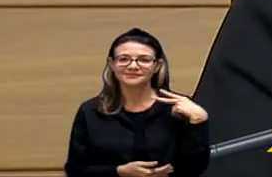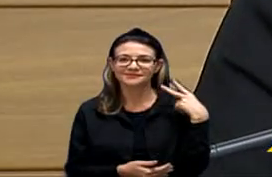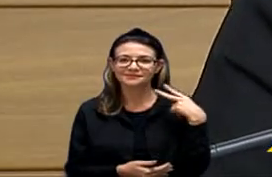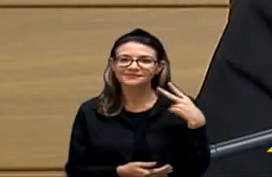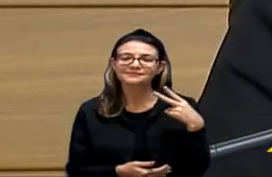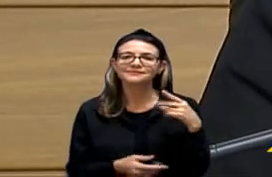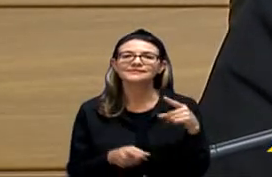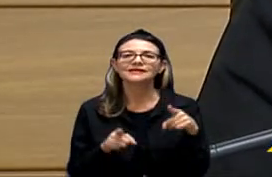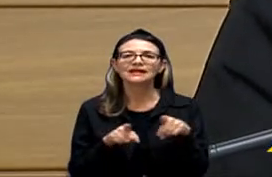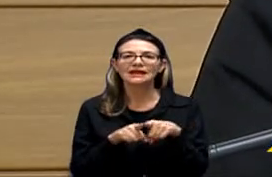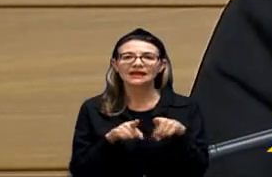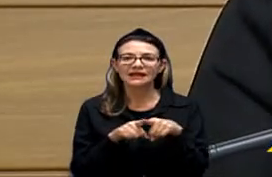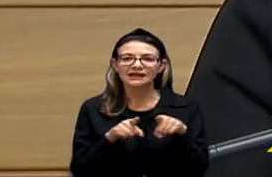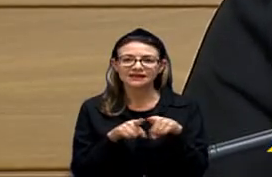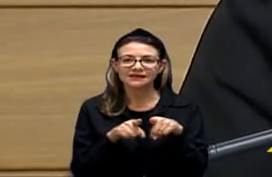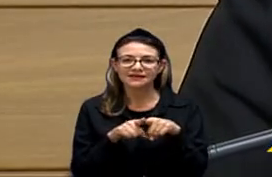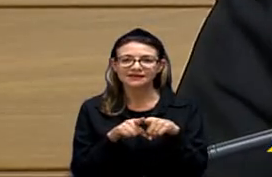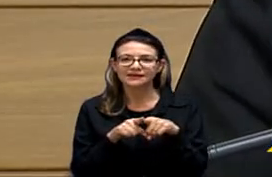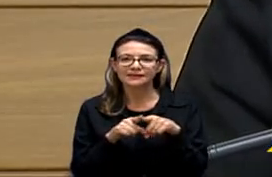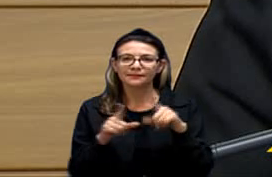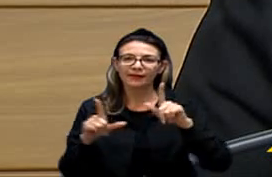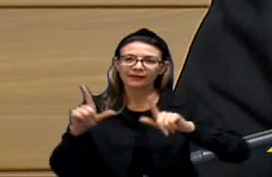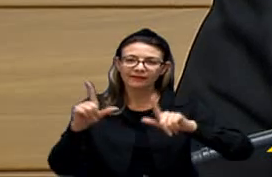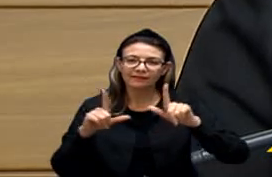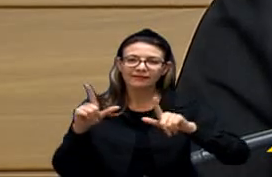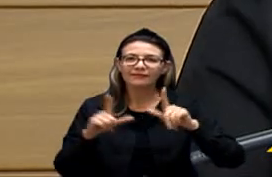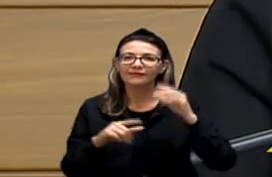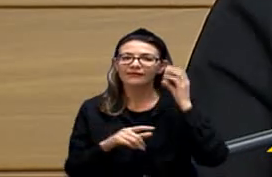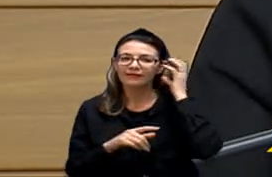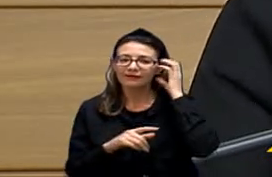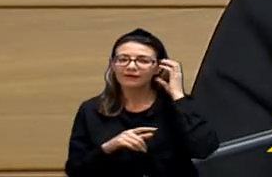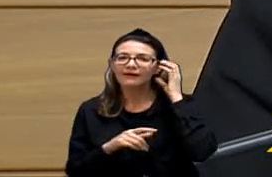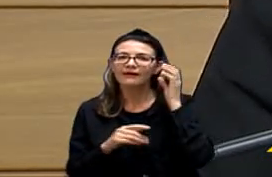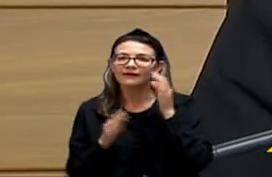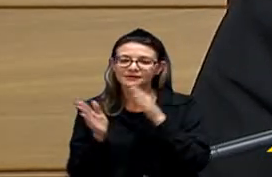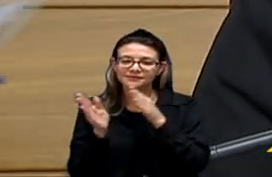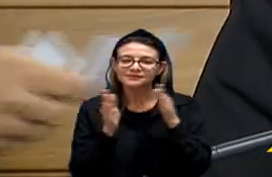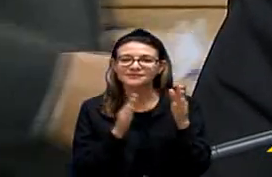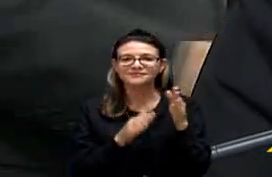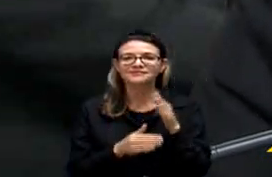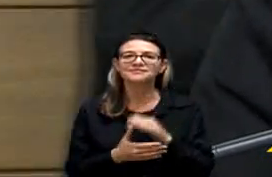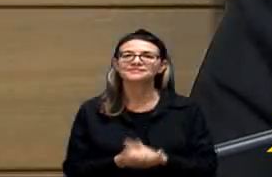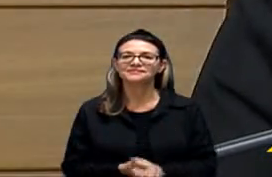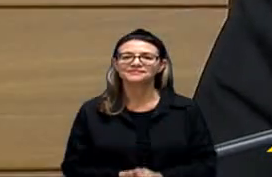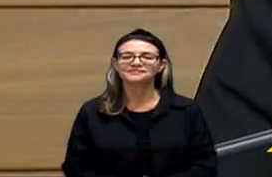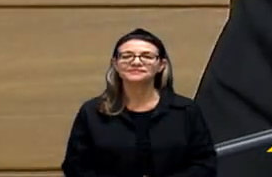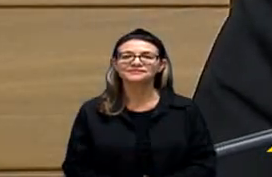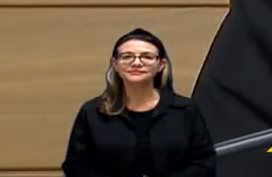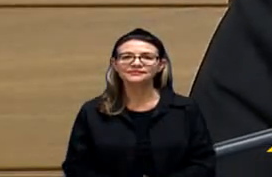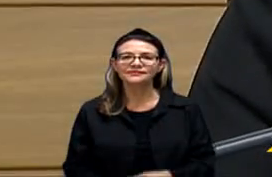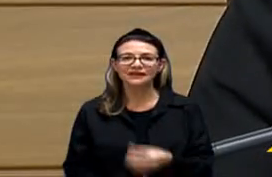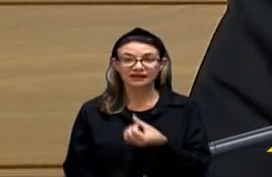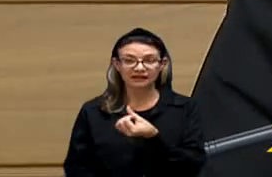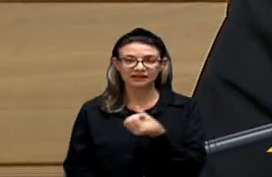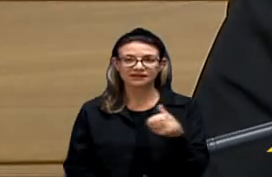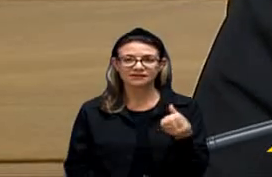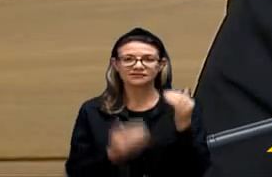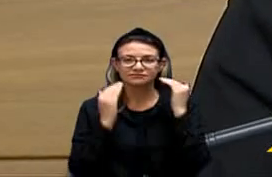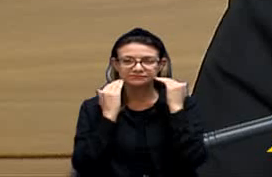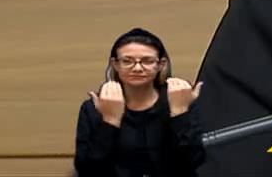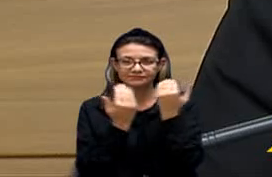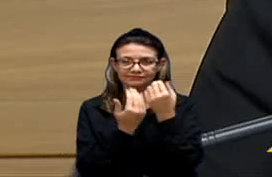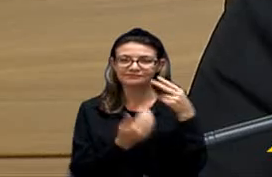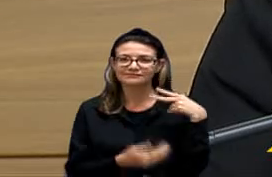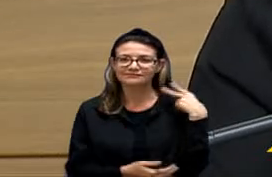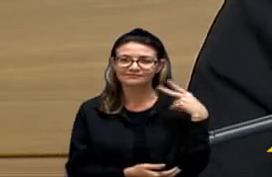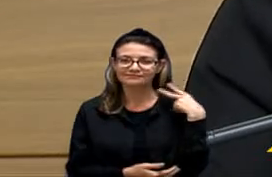canais oficiais da Câmara Municipal de Sorocaba sessão ordinária 66ª sessão ordinária que essa